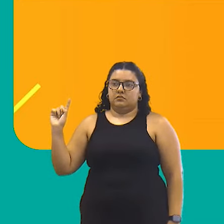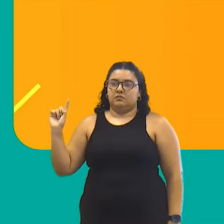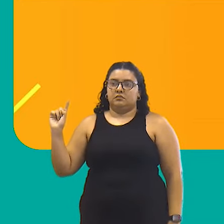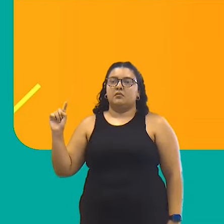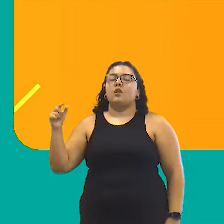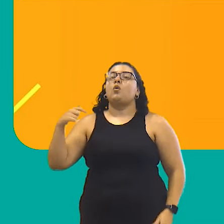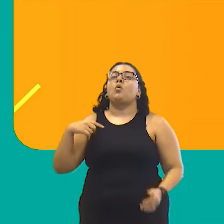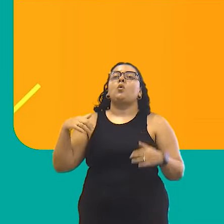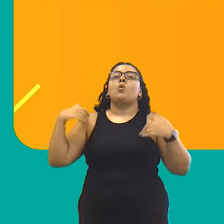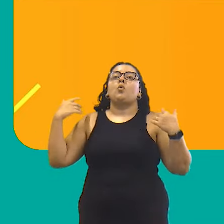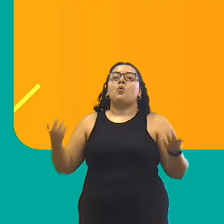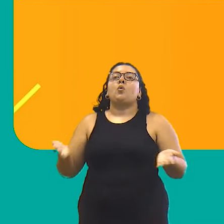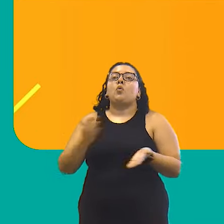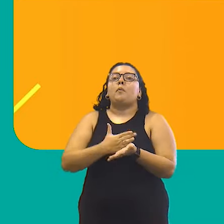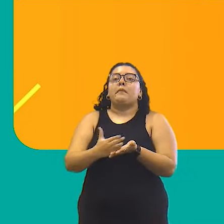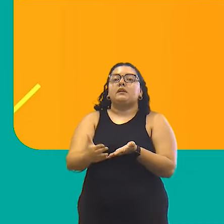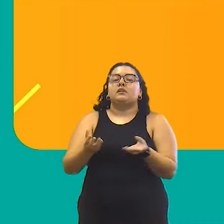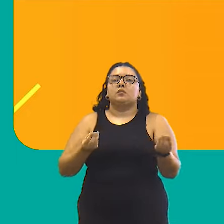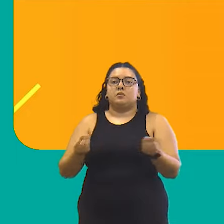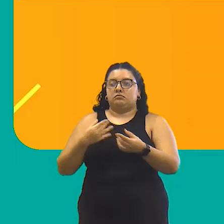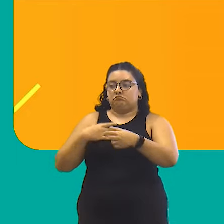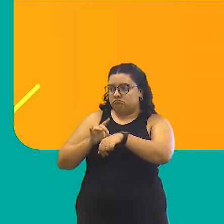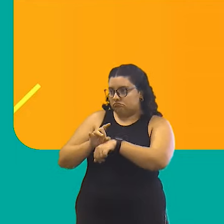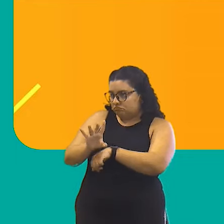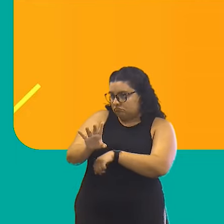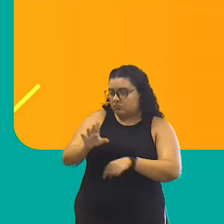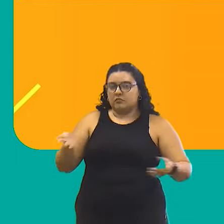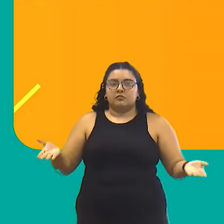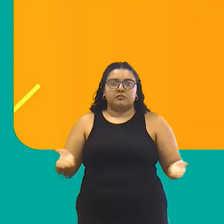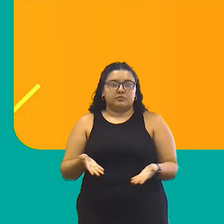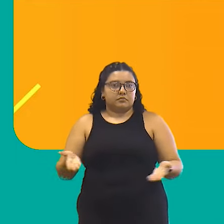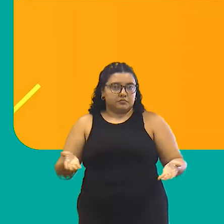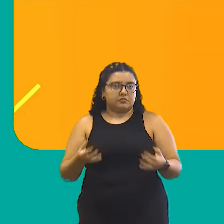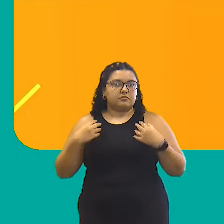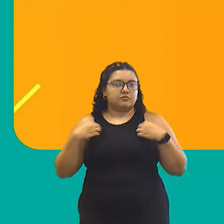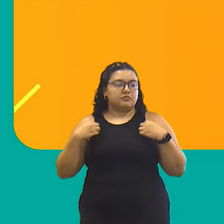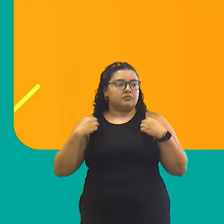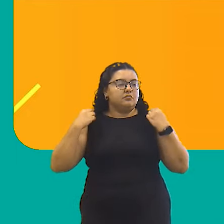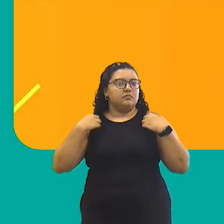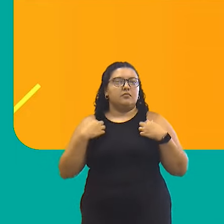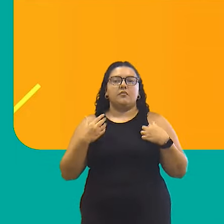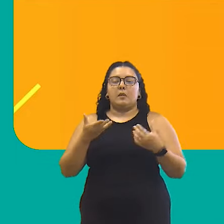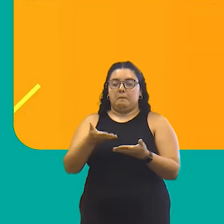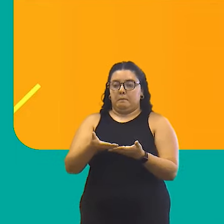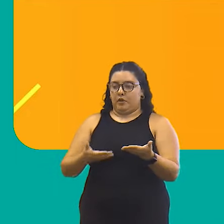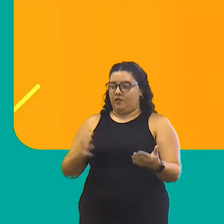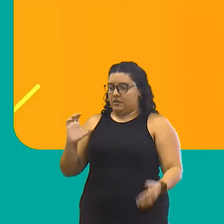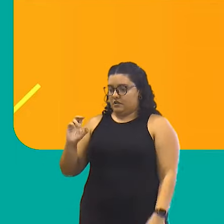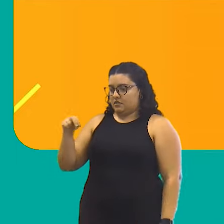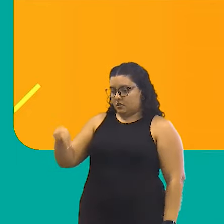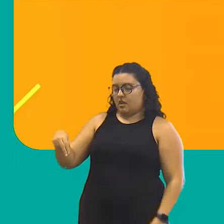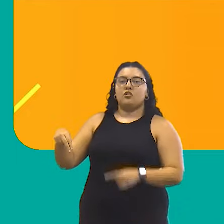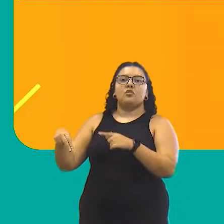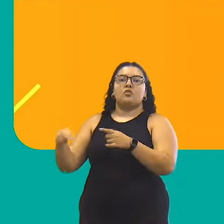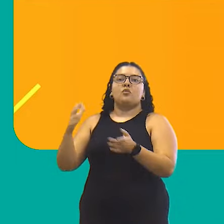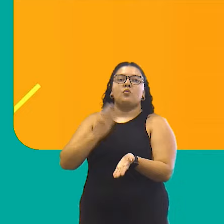Douglas, eu começo pelo quê? Vou te dar a dica feroz. Prova de natureza se começa